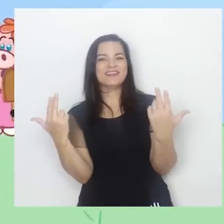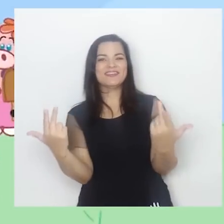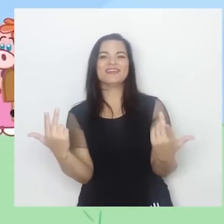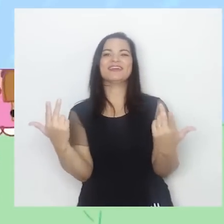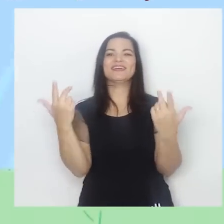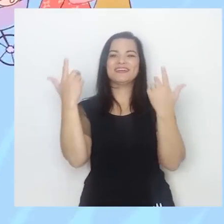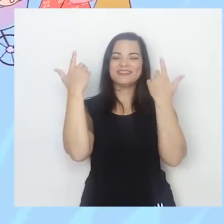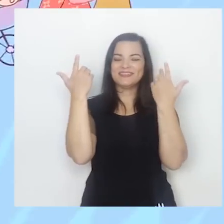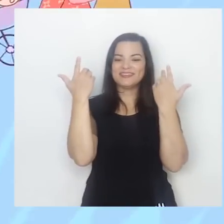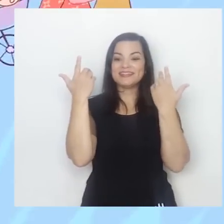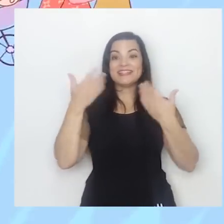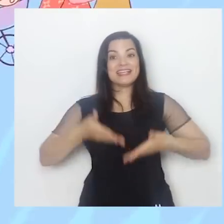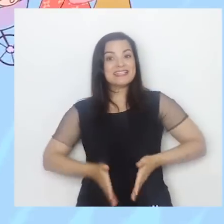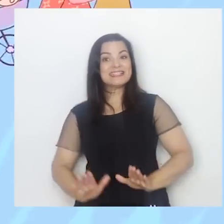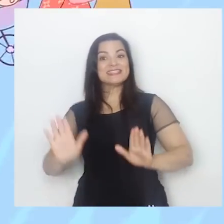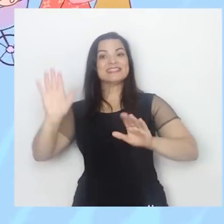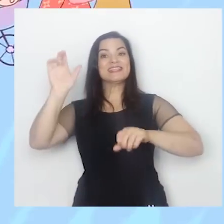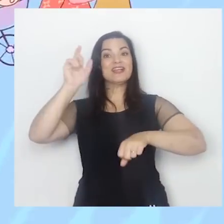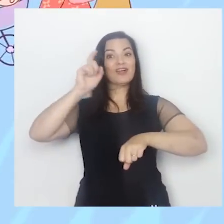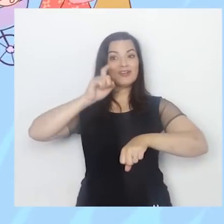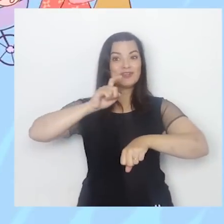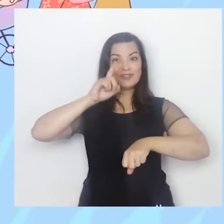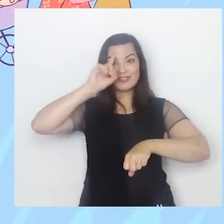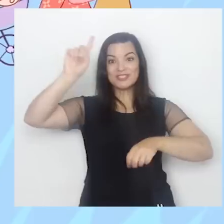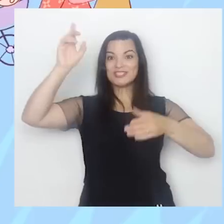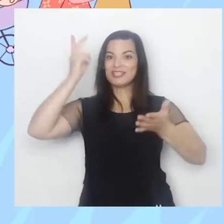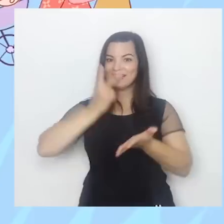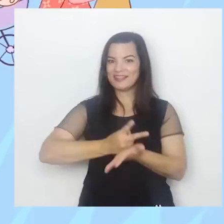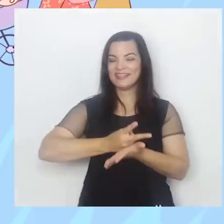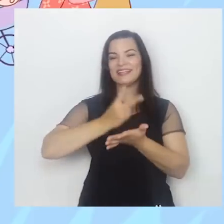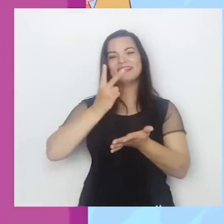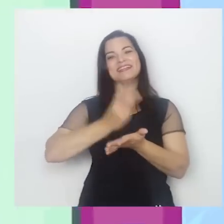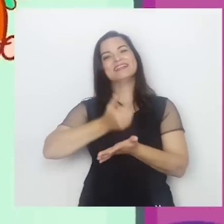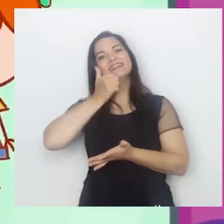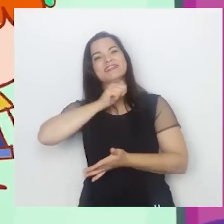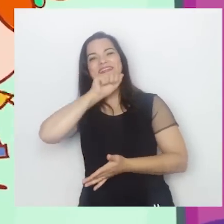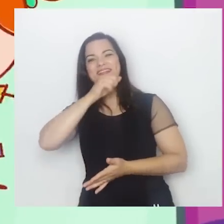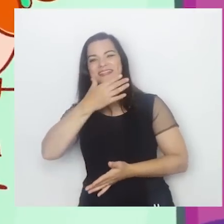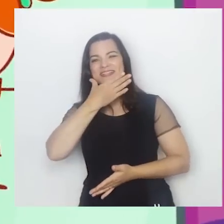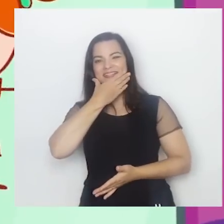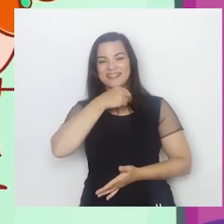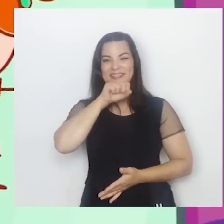mesmo tempo, pra surpresa de seus pais.